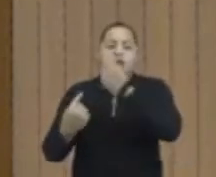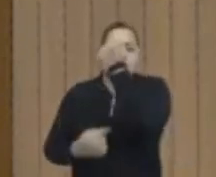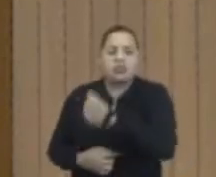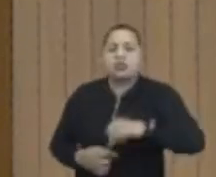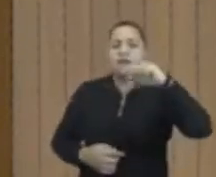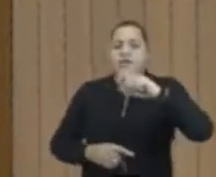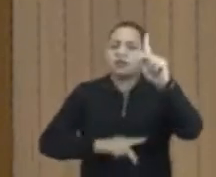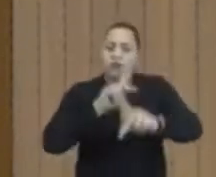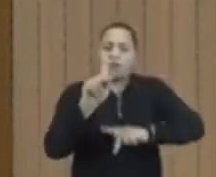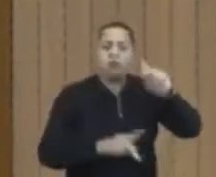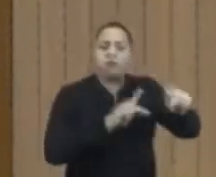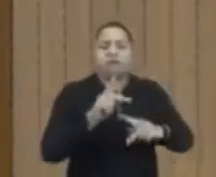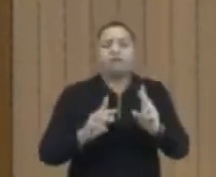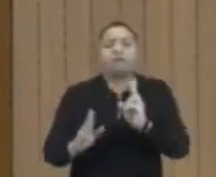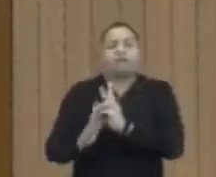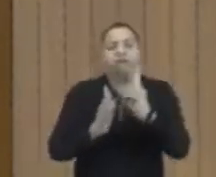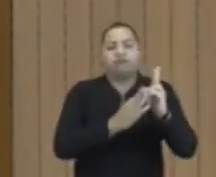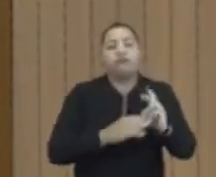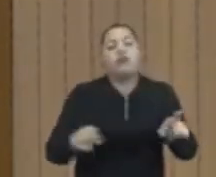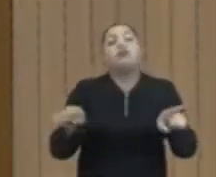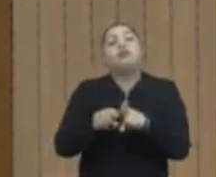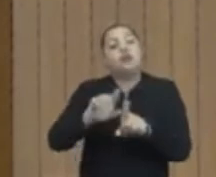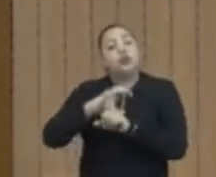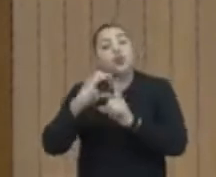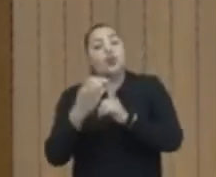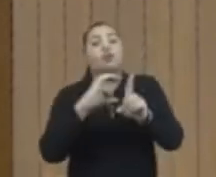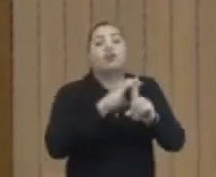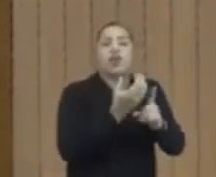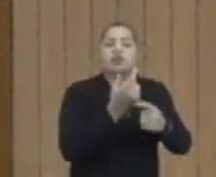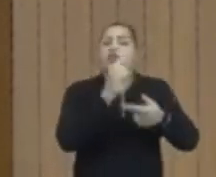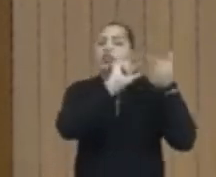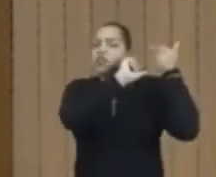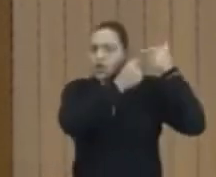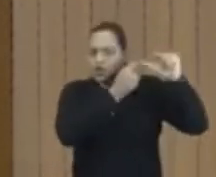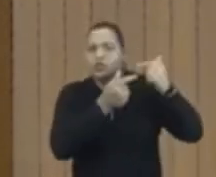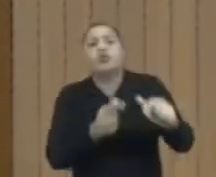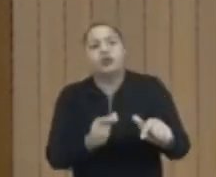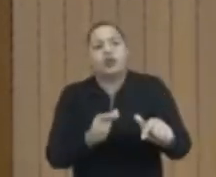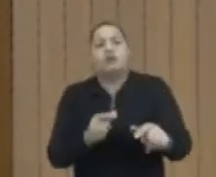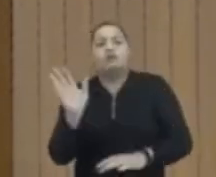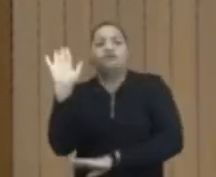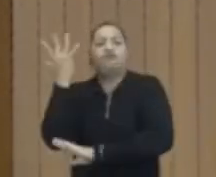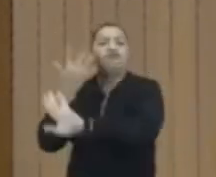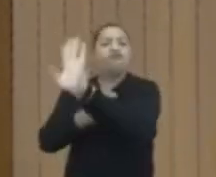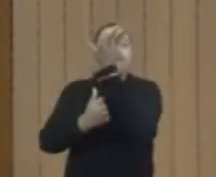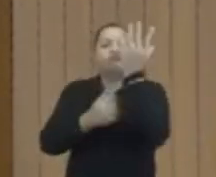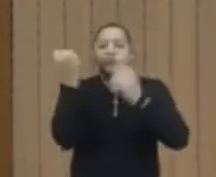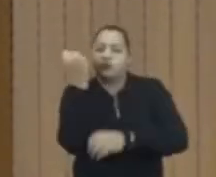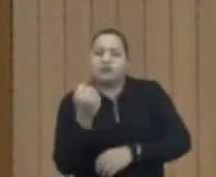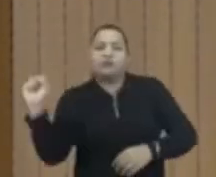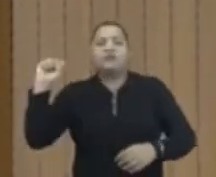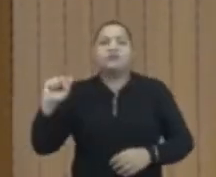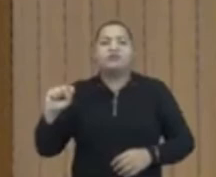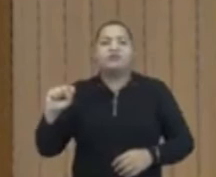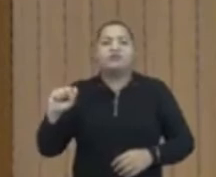e comunidades tradicionais, o meio ambiente, os nossos rios,